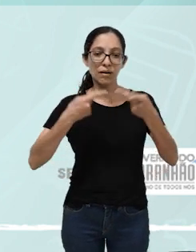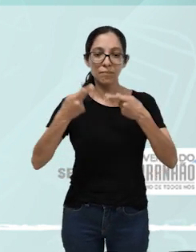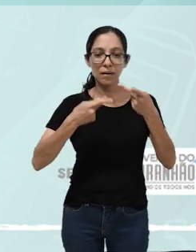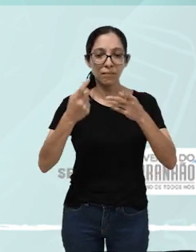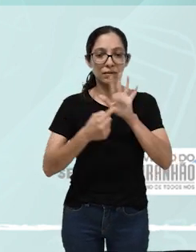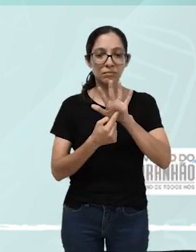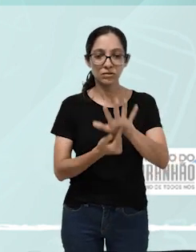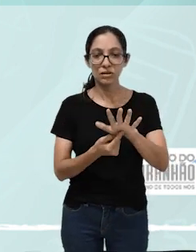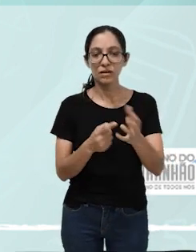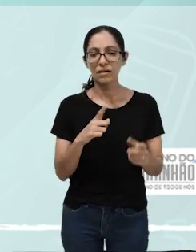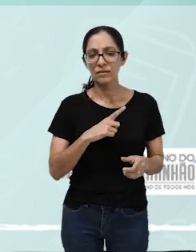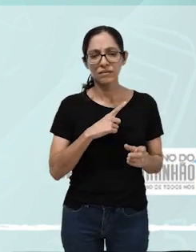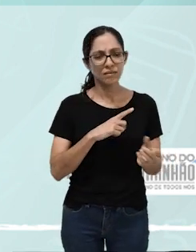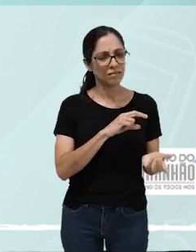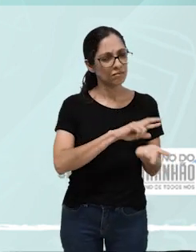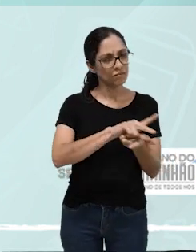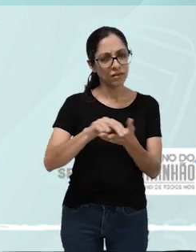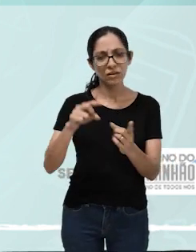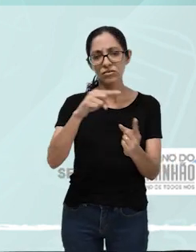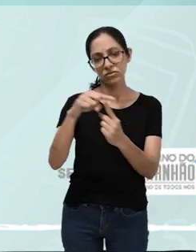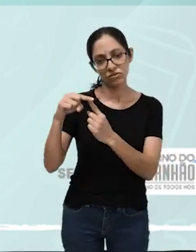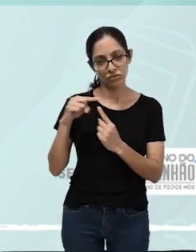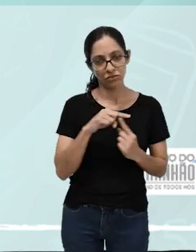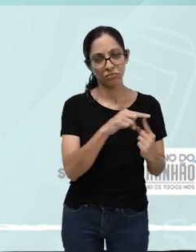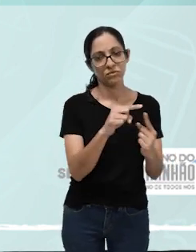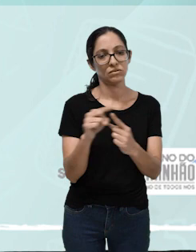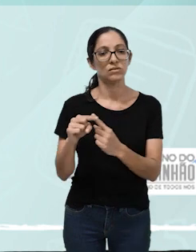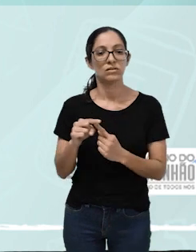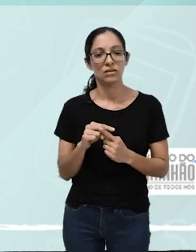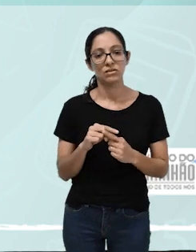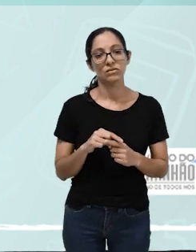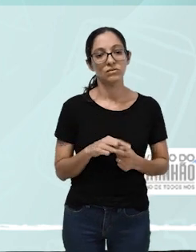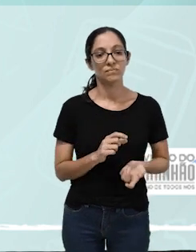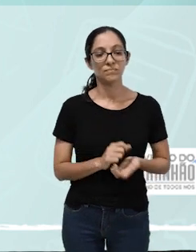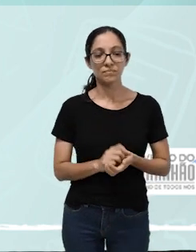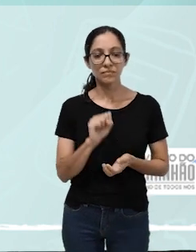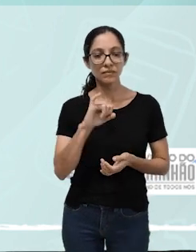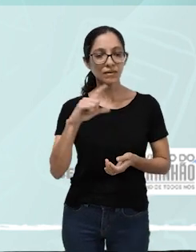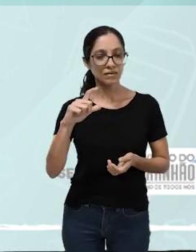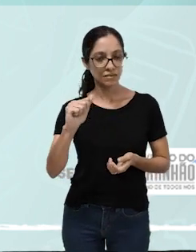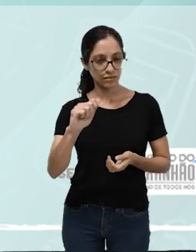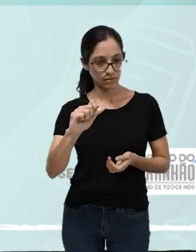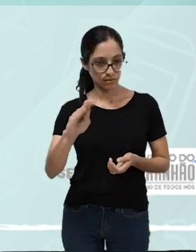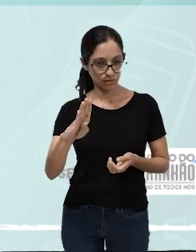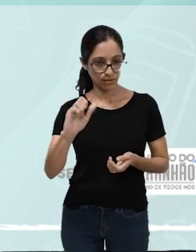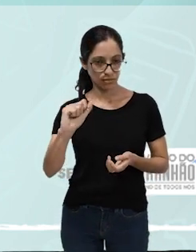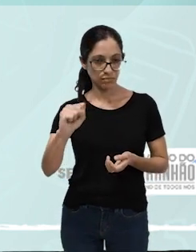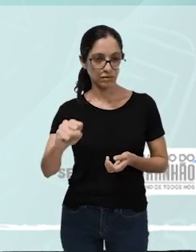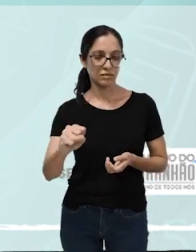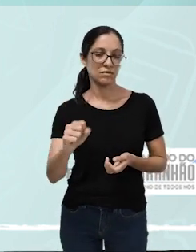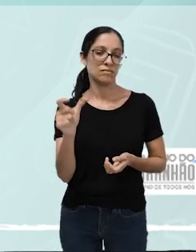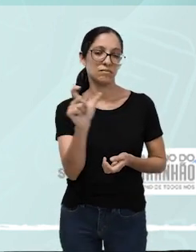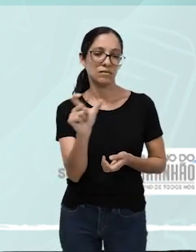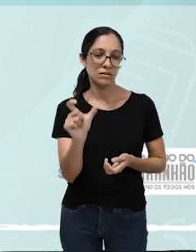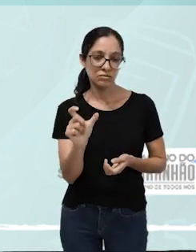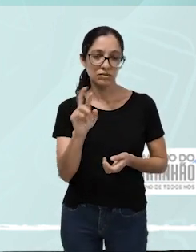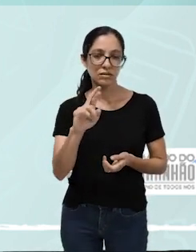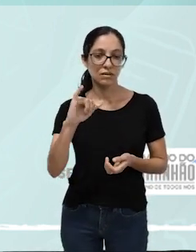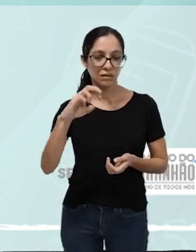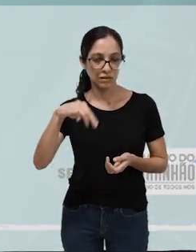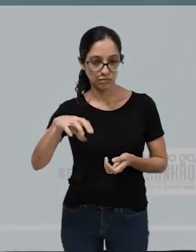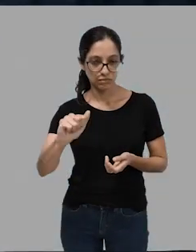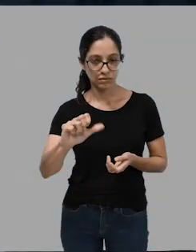muitas classificações de acordo com o número de sílabas versos e rimas você já deve ter estudado a